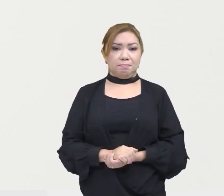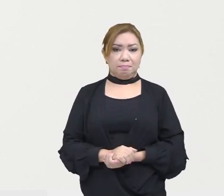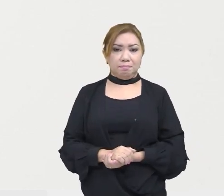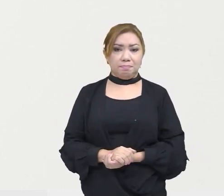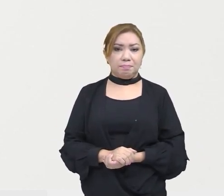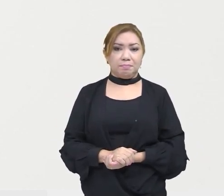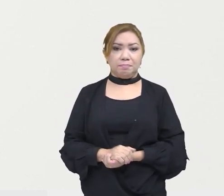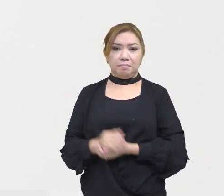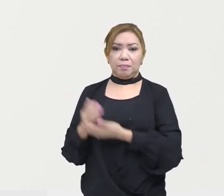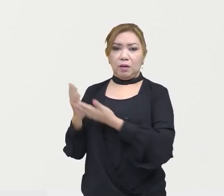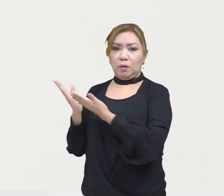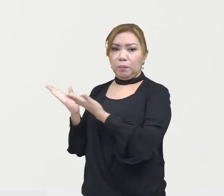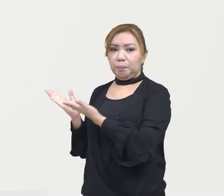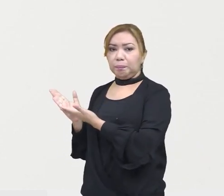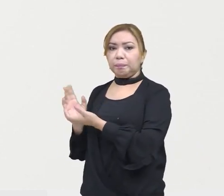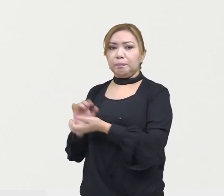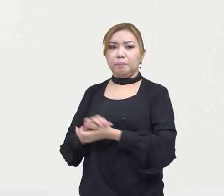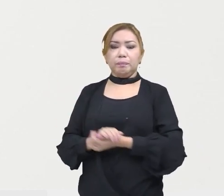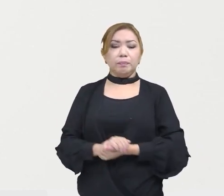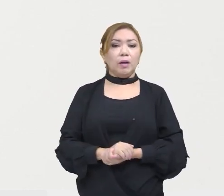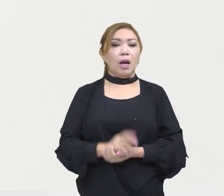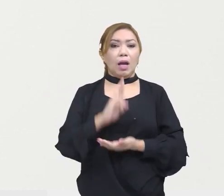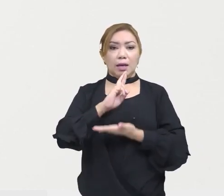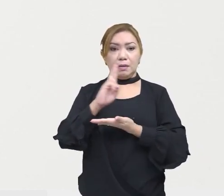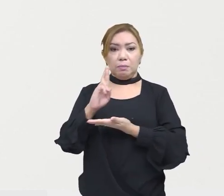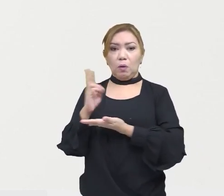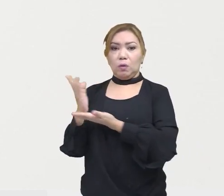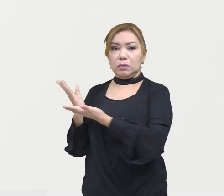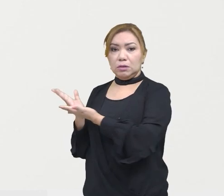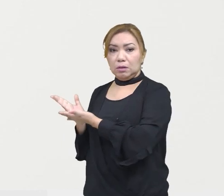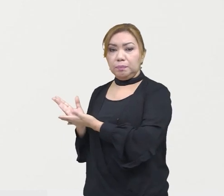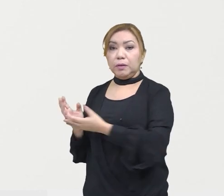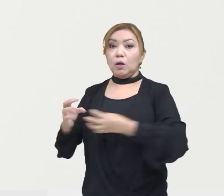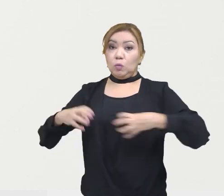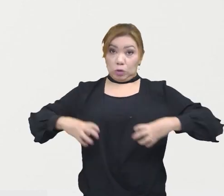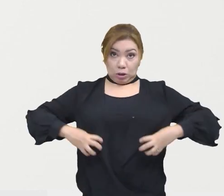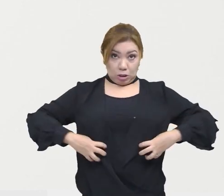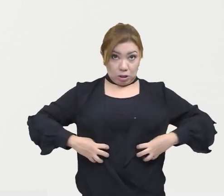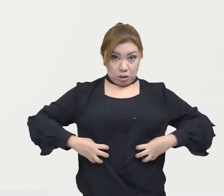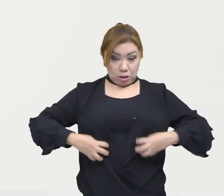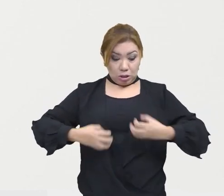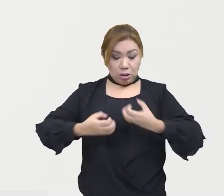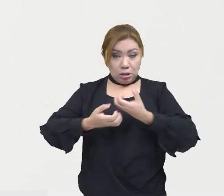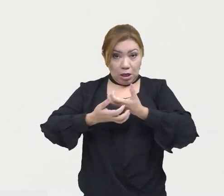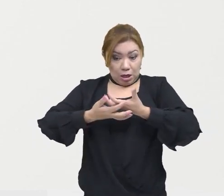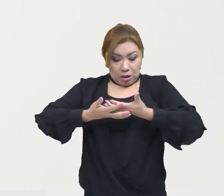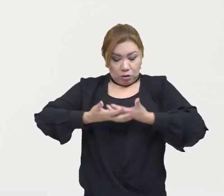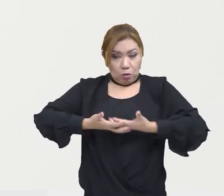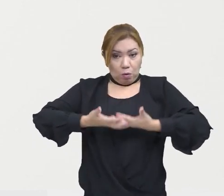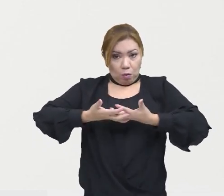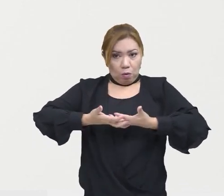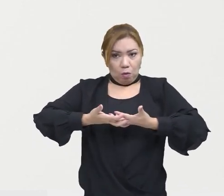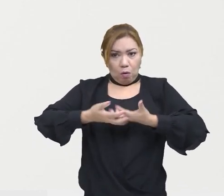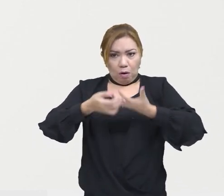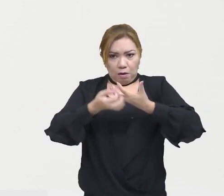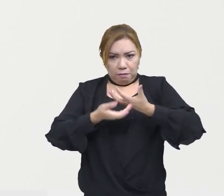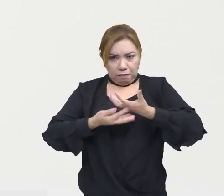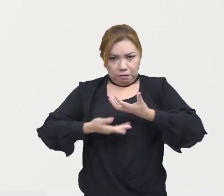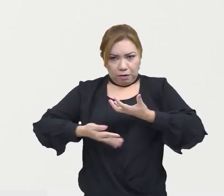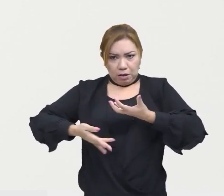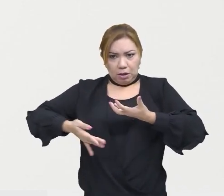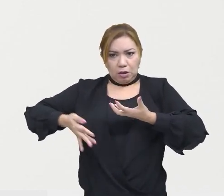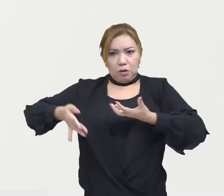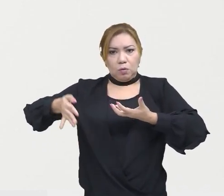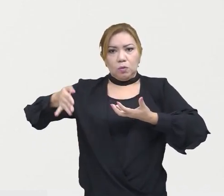ver. Então, os rins filtram os líquidos do nosso corpo e, através da